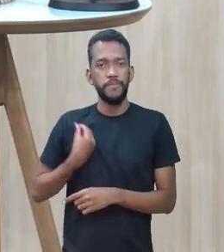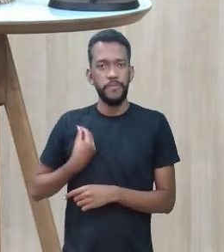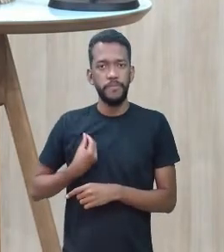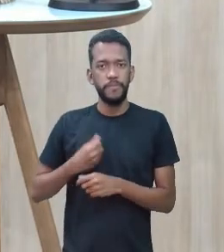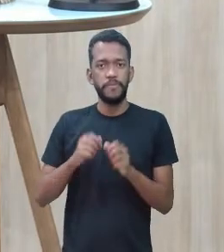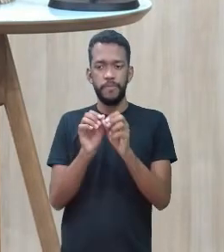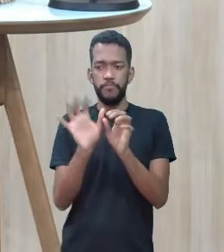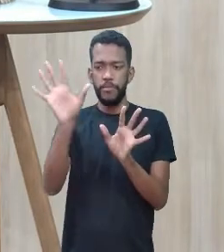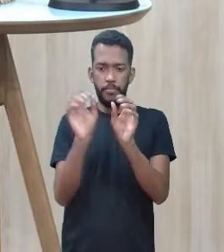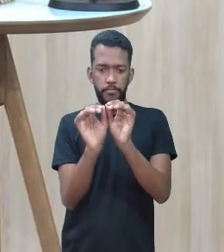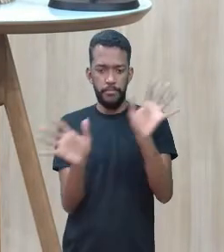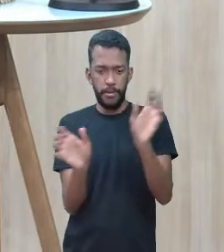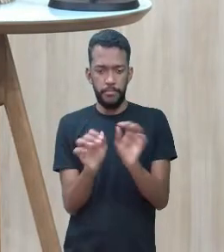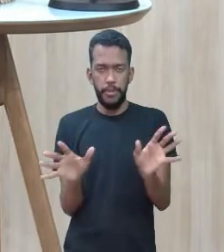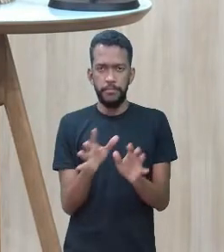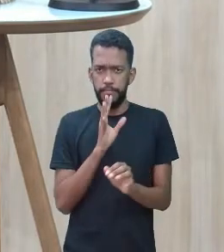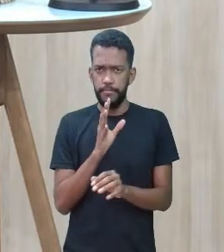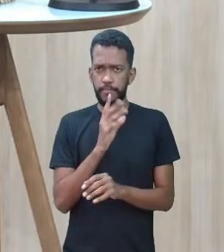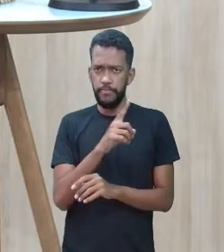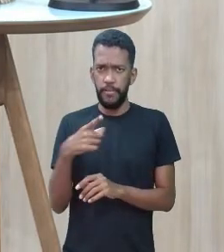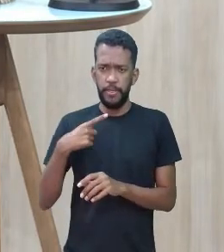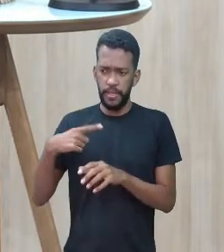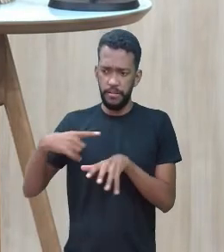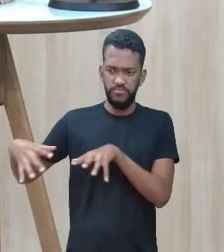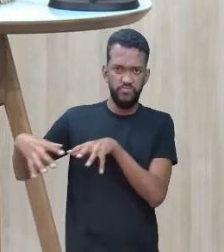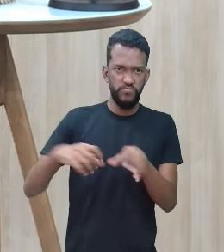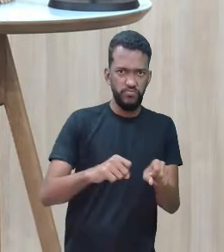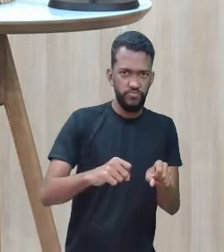ecossistema conhecido seu, uma espécie invasora?